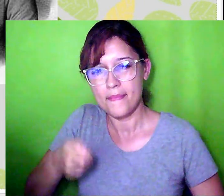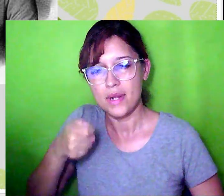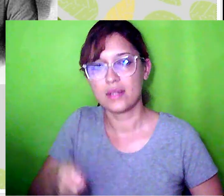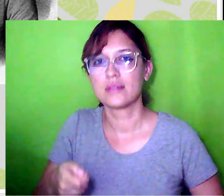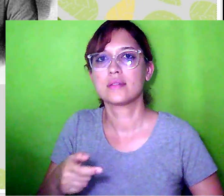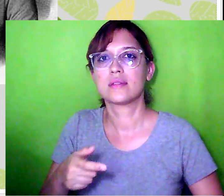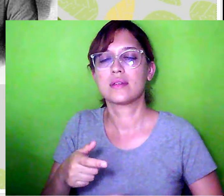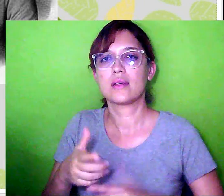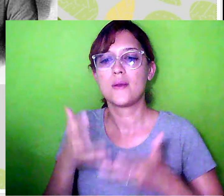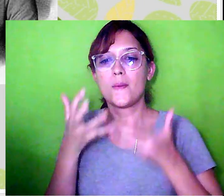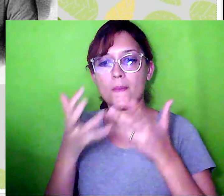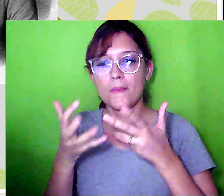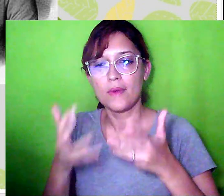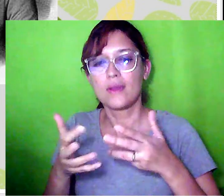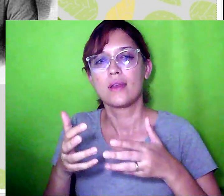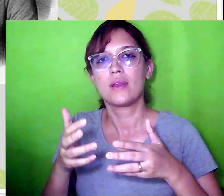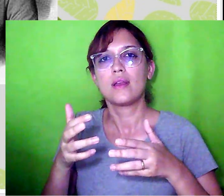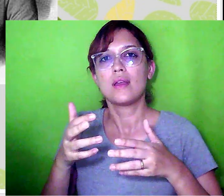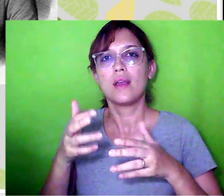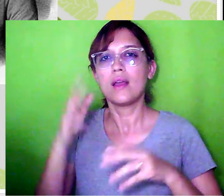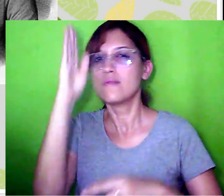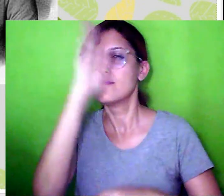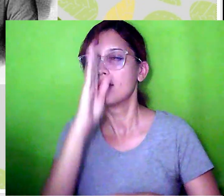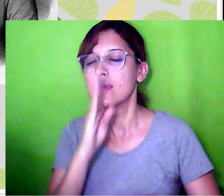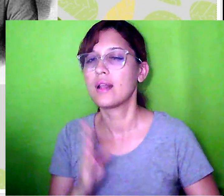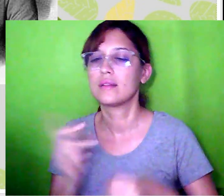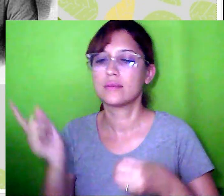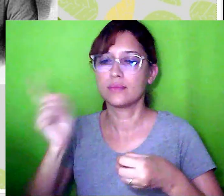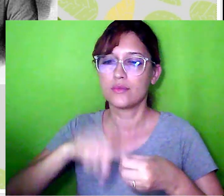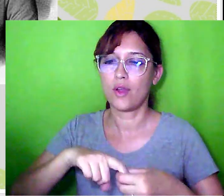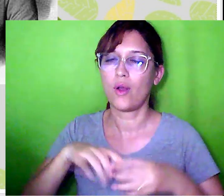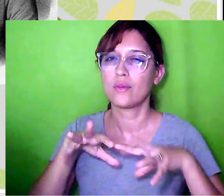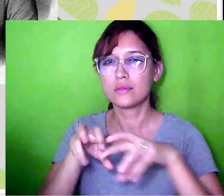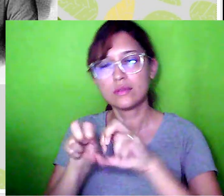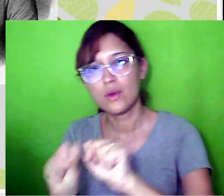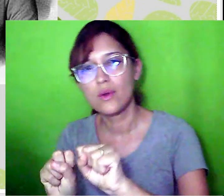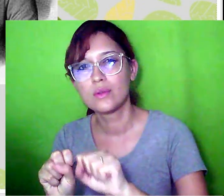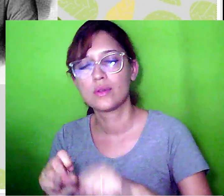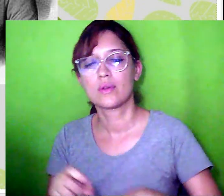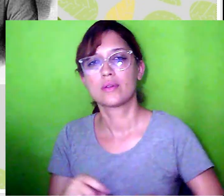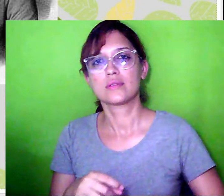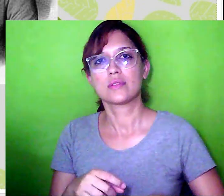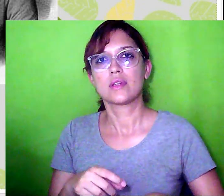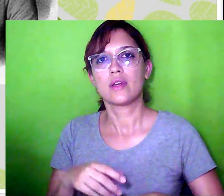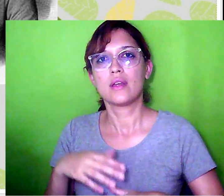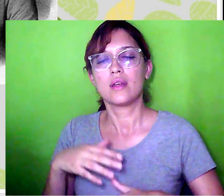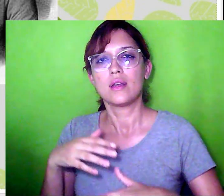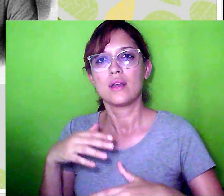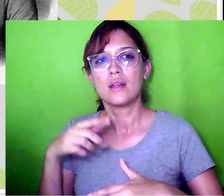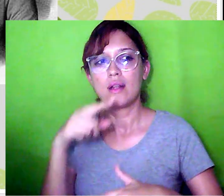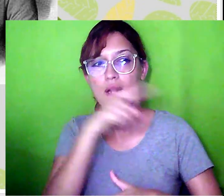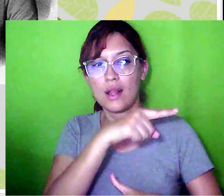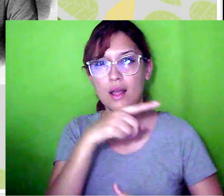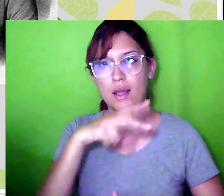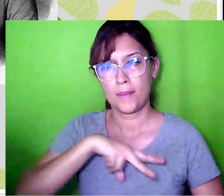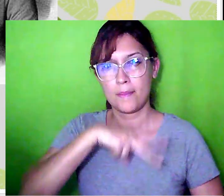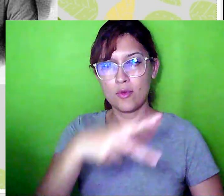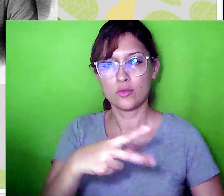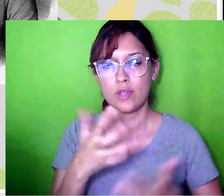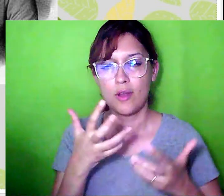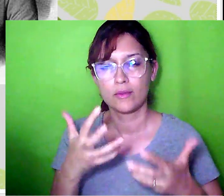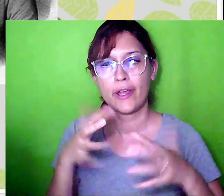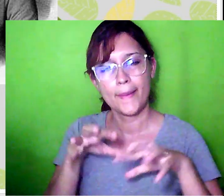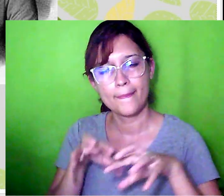Mas a pressão para que o Brasil voltasse a ser uma colônia